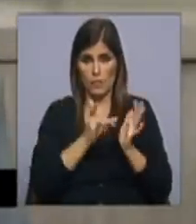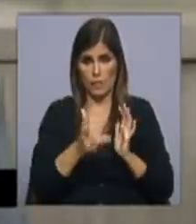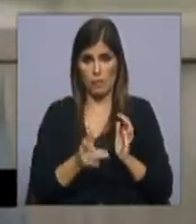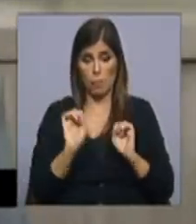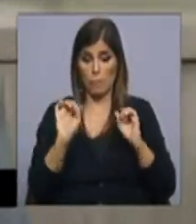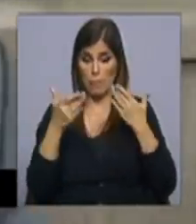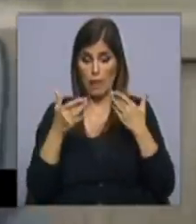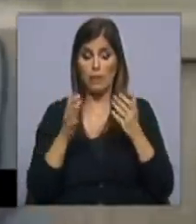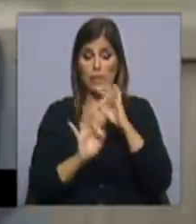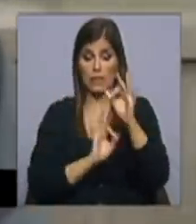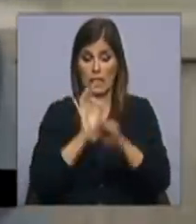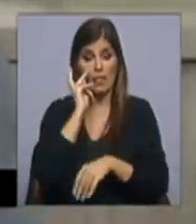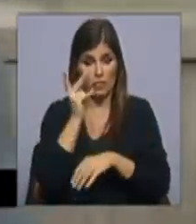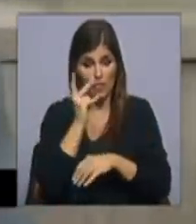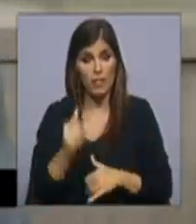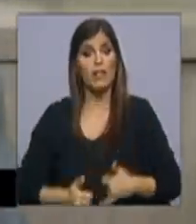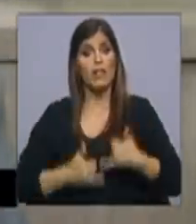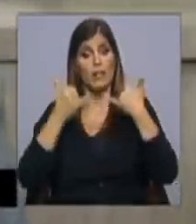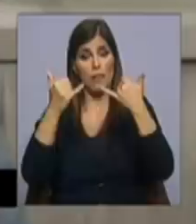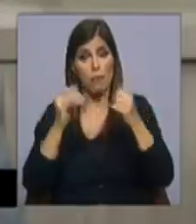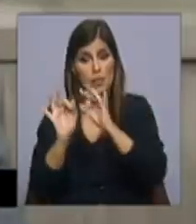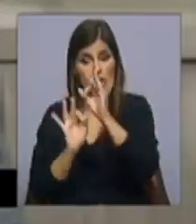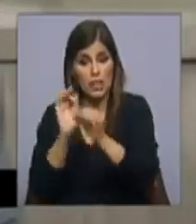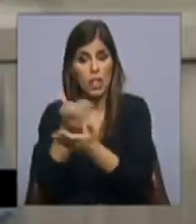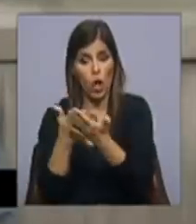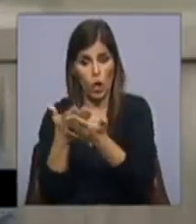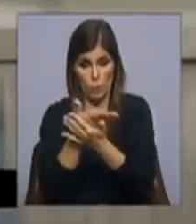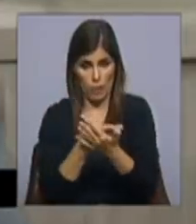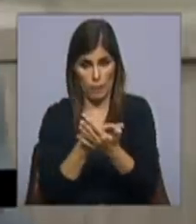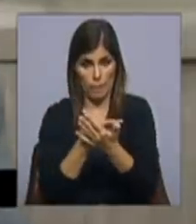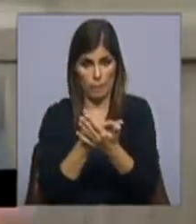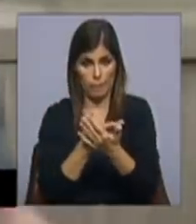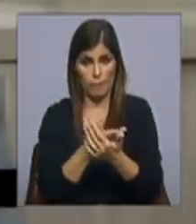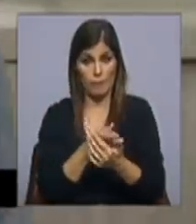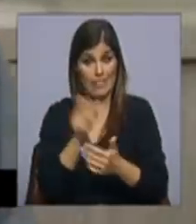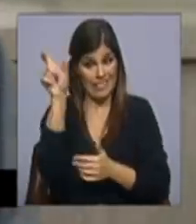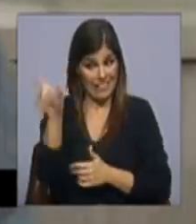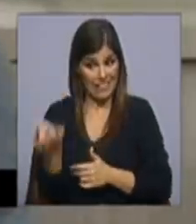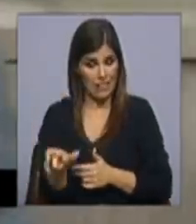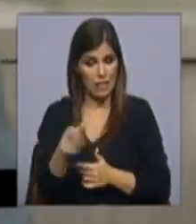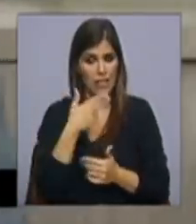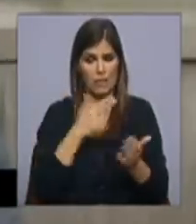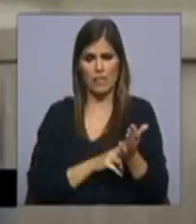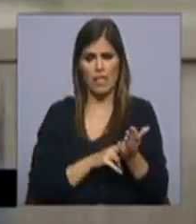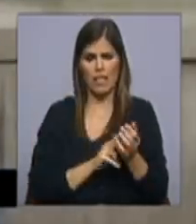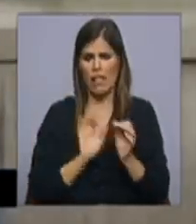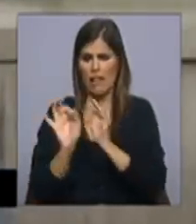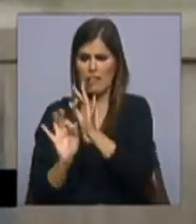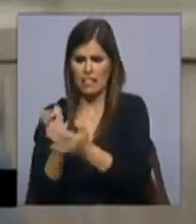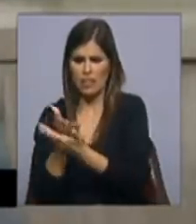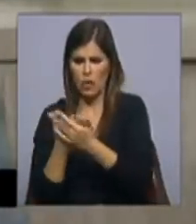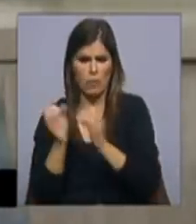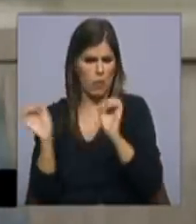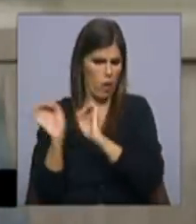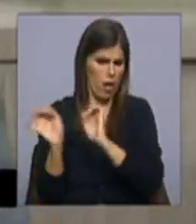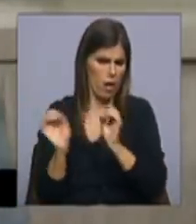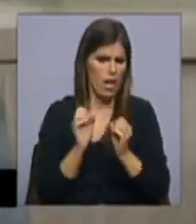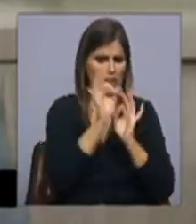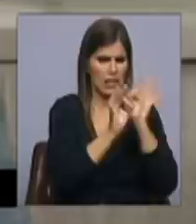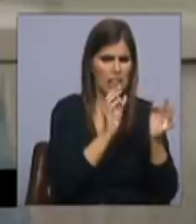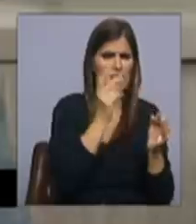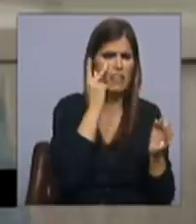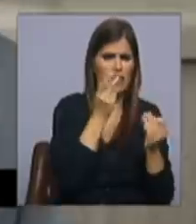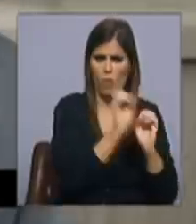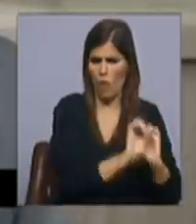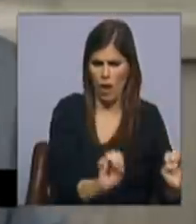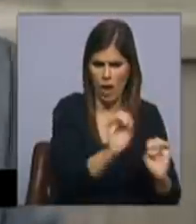vida, depois nós cuidamos da economia. Ele, na verdade, não cuida da economia, não cuida da vida e cuida apenas